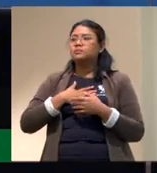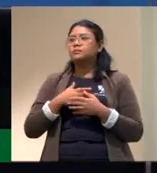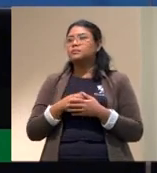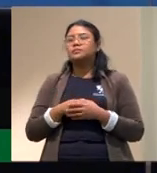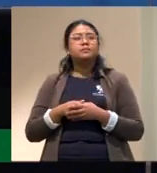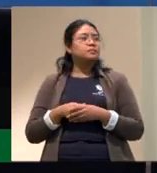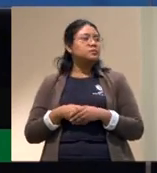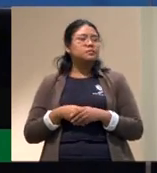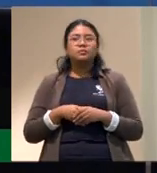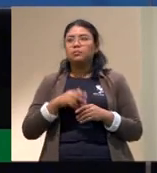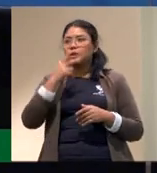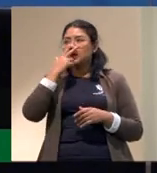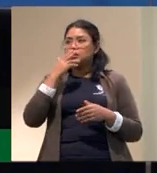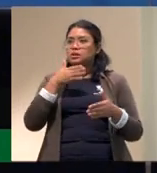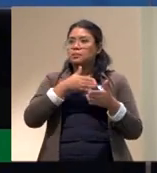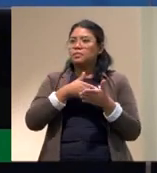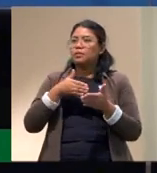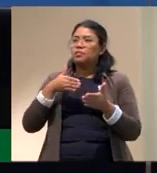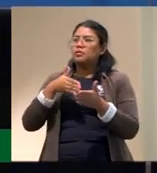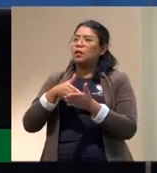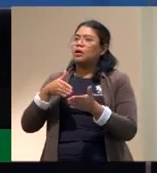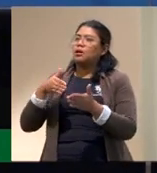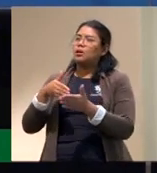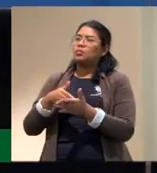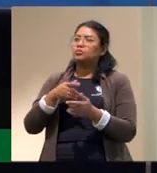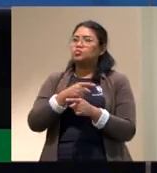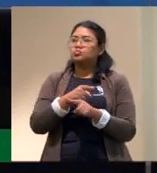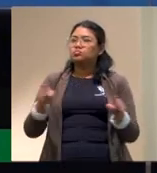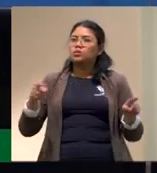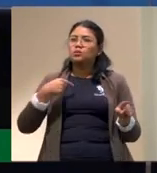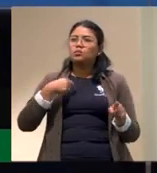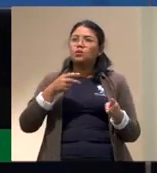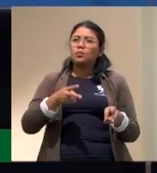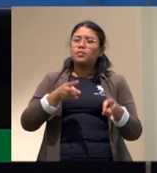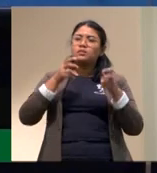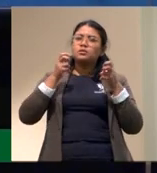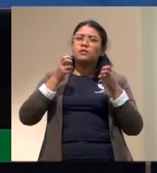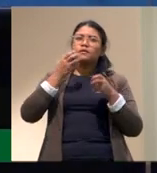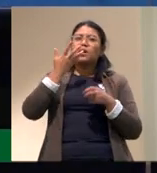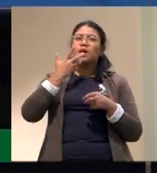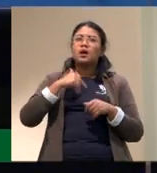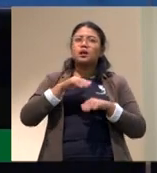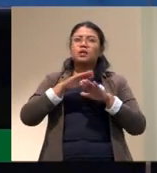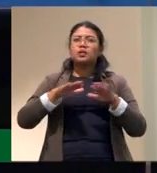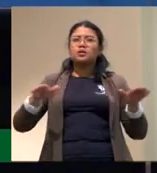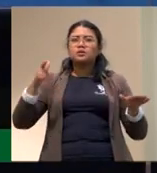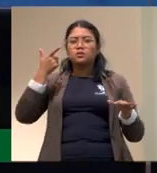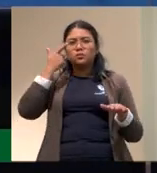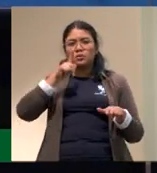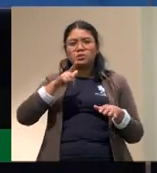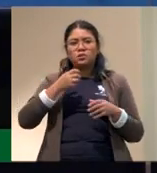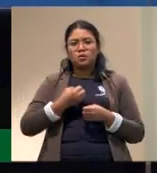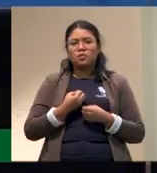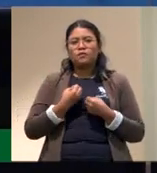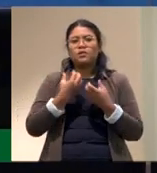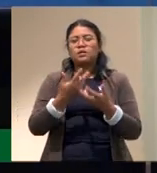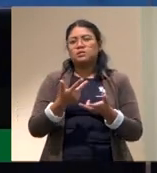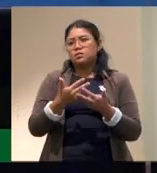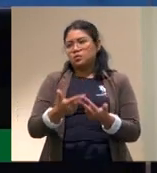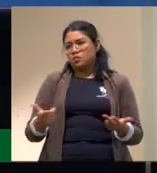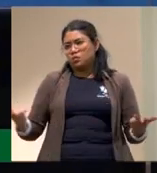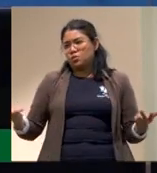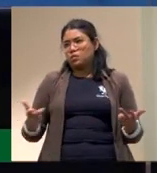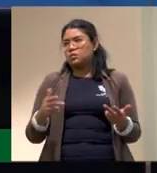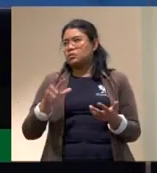Ela é limitada um pouco a essa ideia de eu vou observar a criança para oferecer a ela aquilo que ela gosta. Não, não é